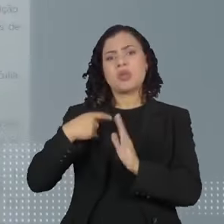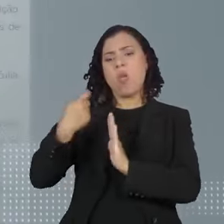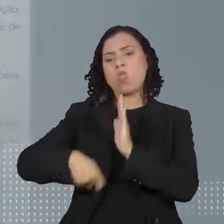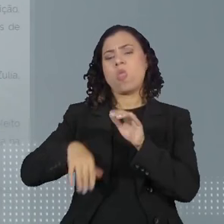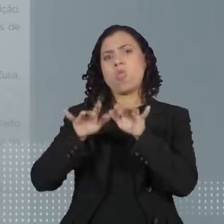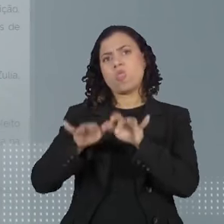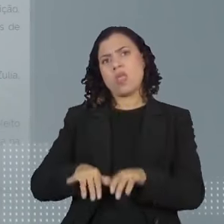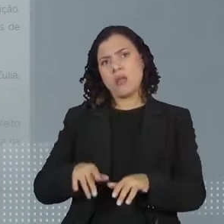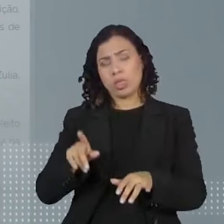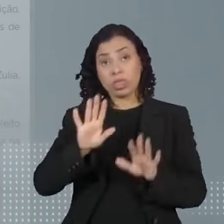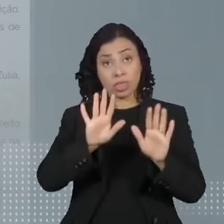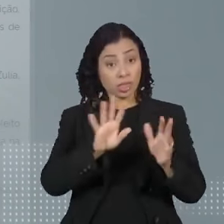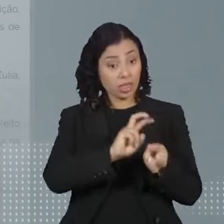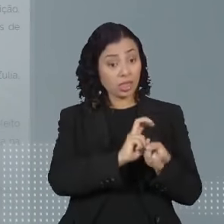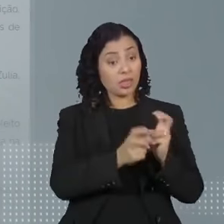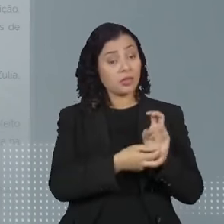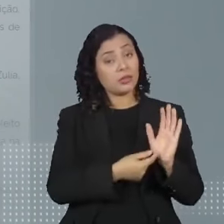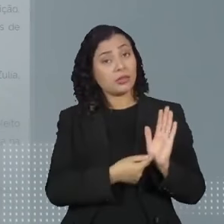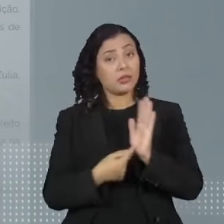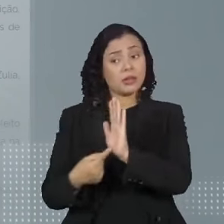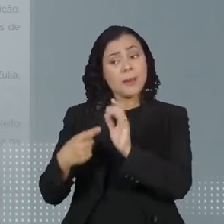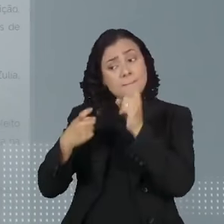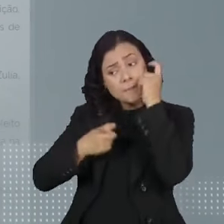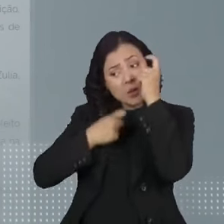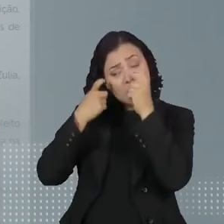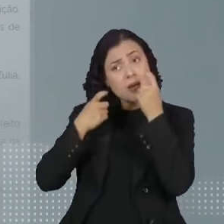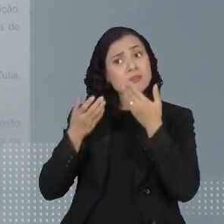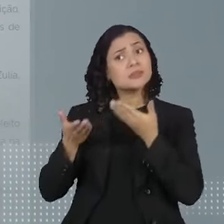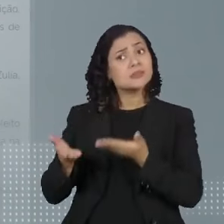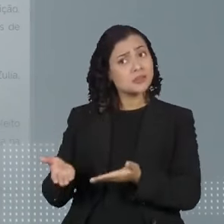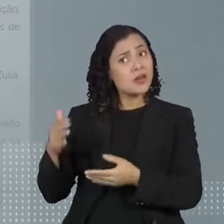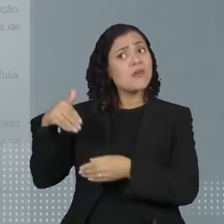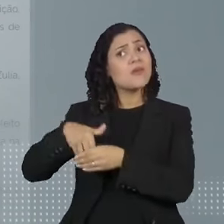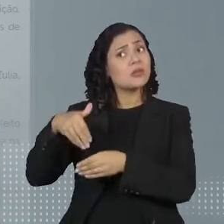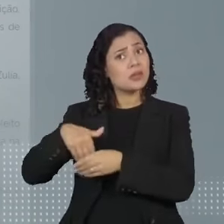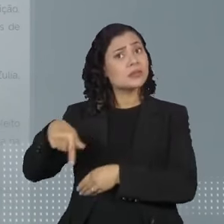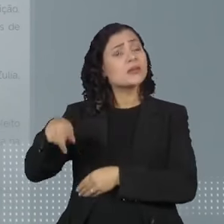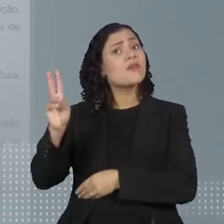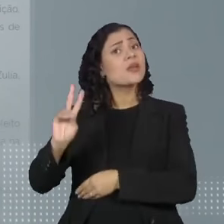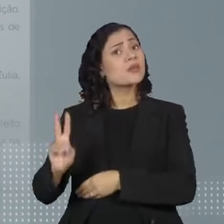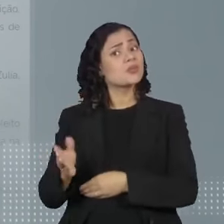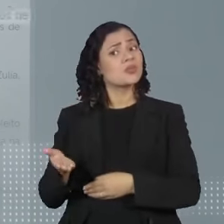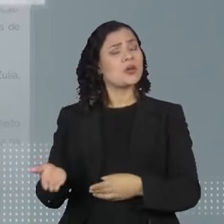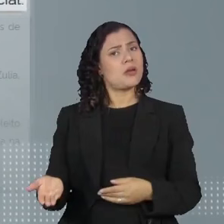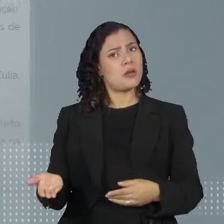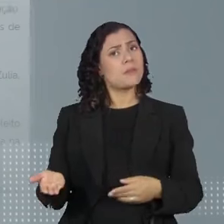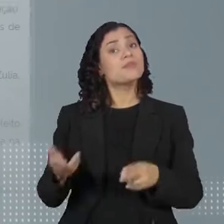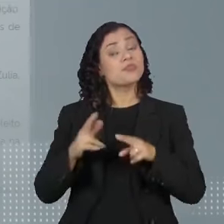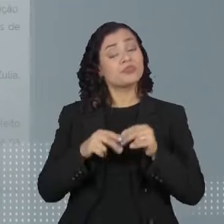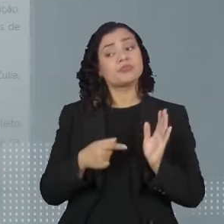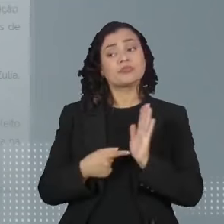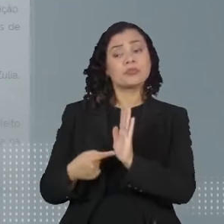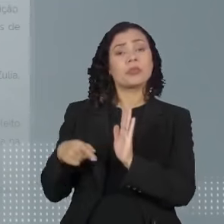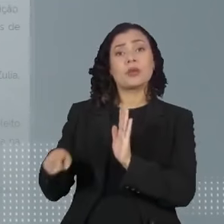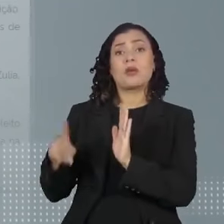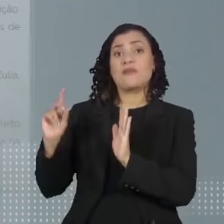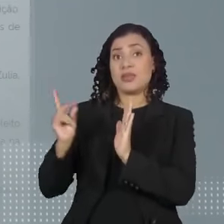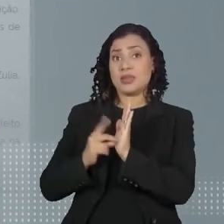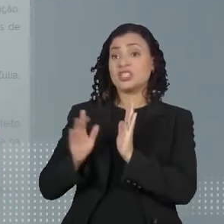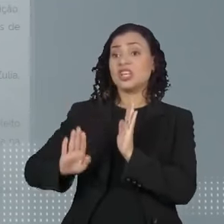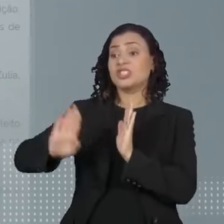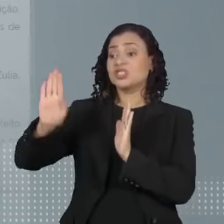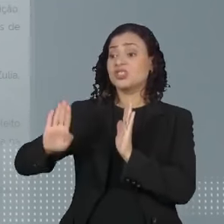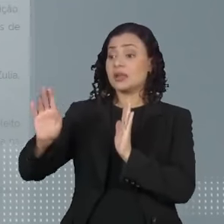Itamarati além de demonstrar expectativa e preocupação com o processo eleitoral venezuelano disse que o impedimento de registro da